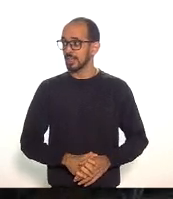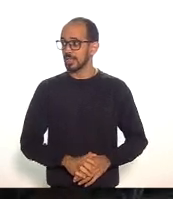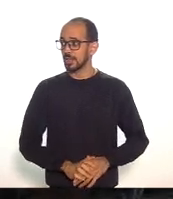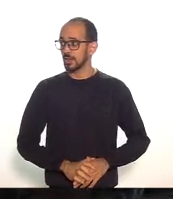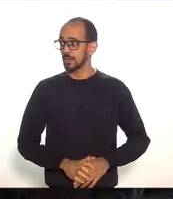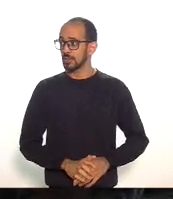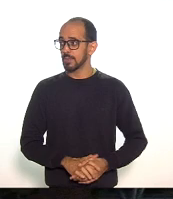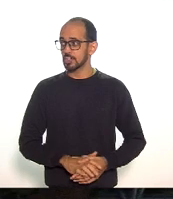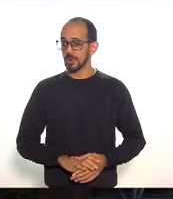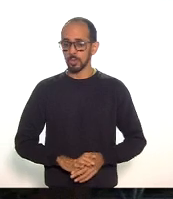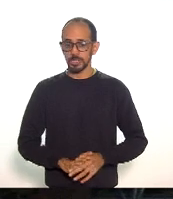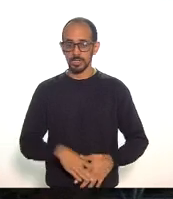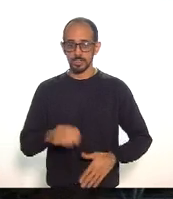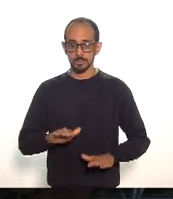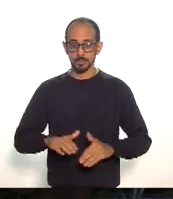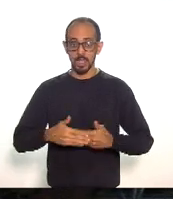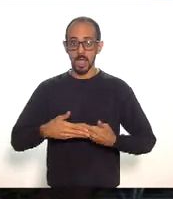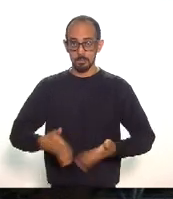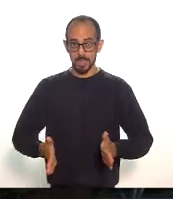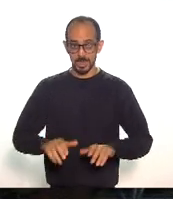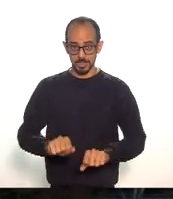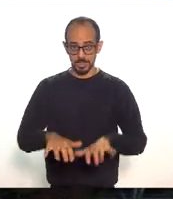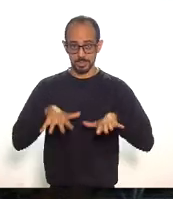Está reaberta a sessão.